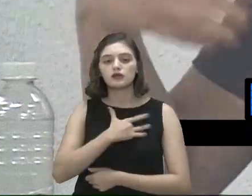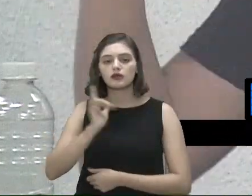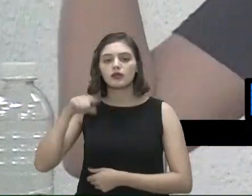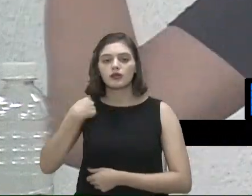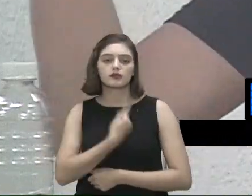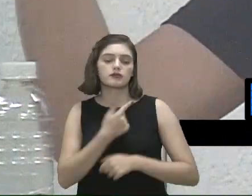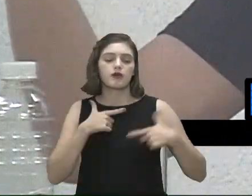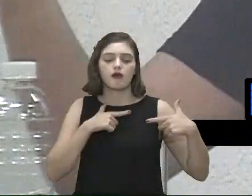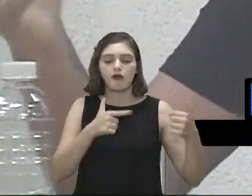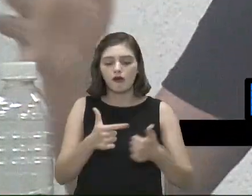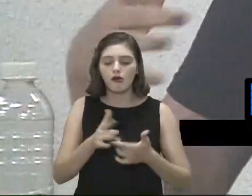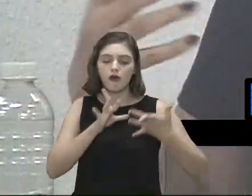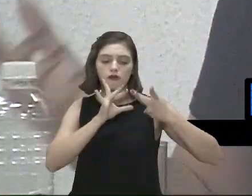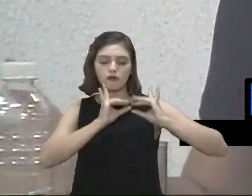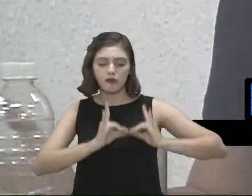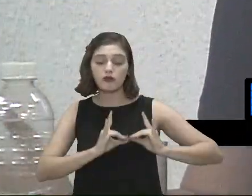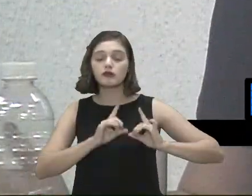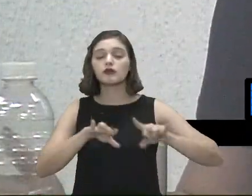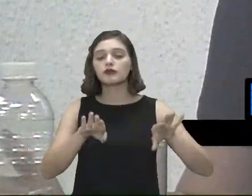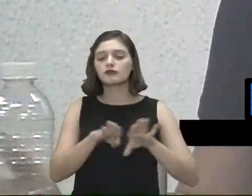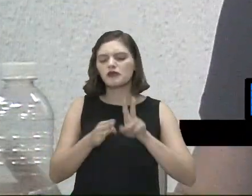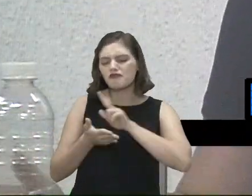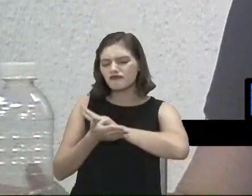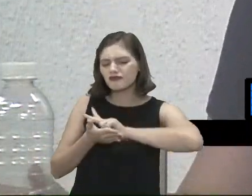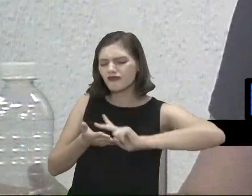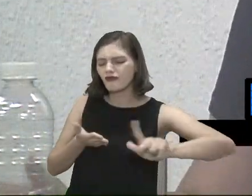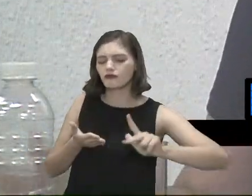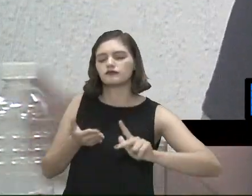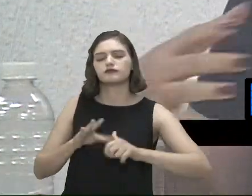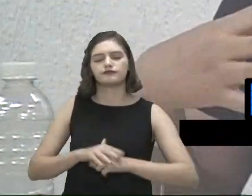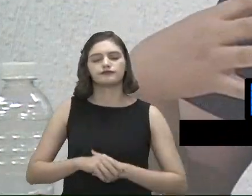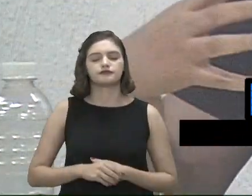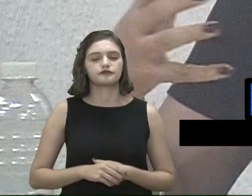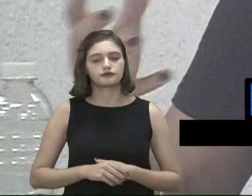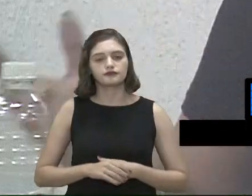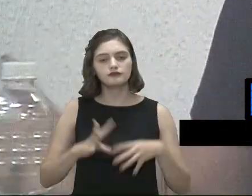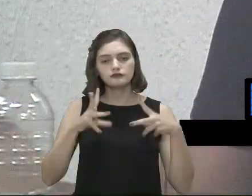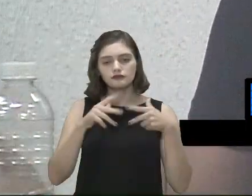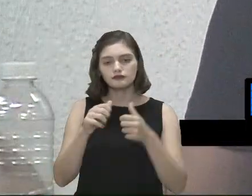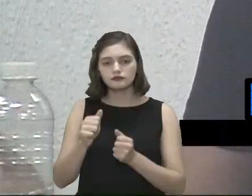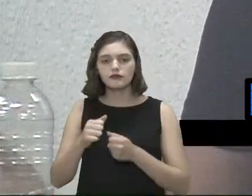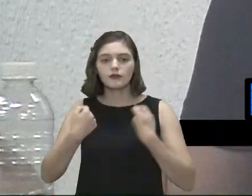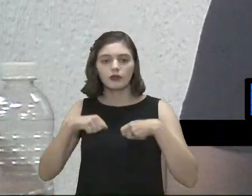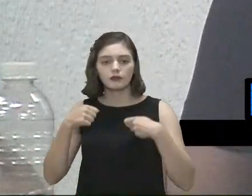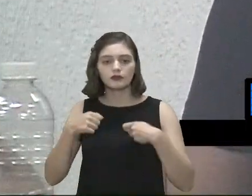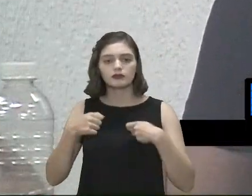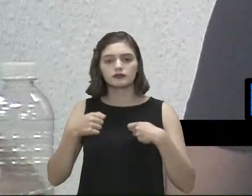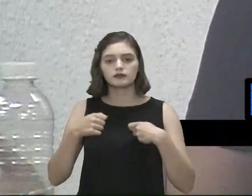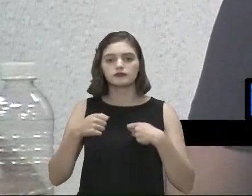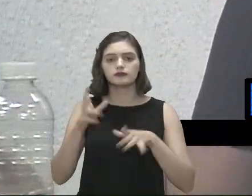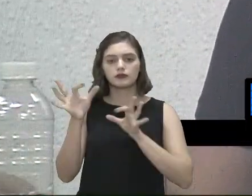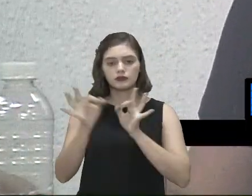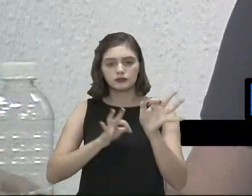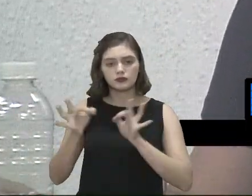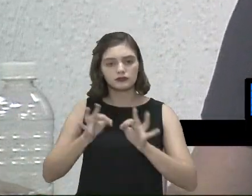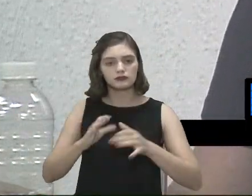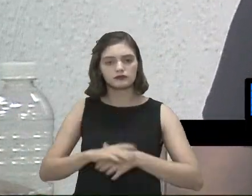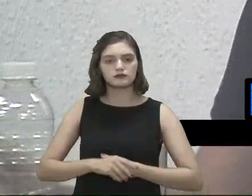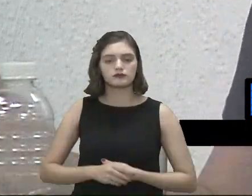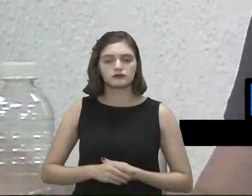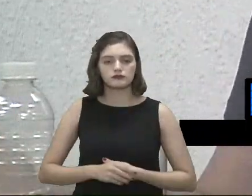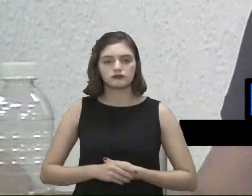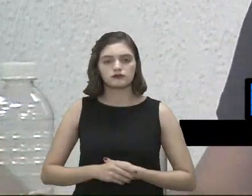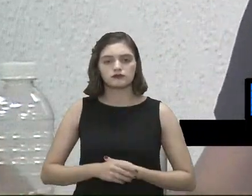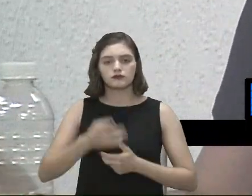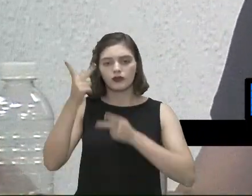por luto, nós passamos por questões infinitas. Então, é todo um equipamento que precisa ser preparado, que, como